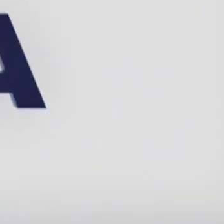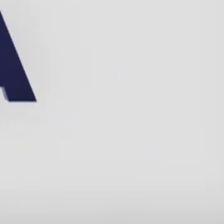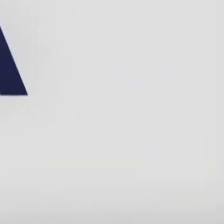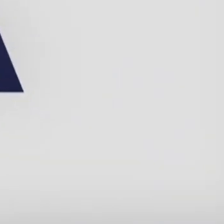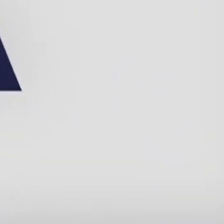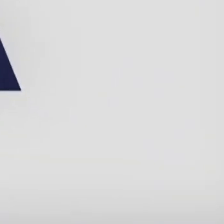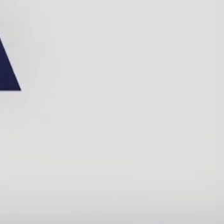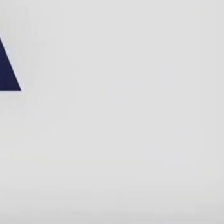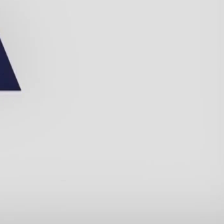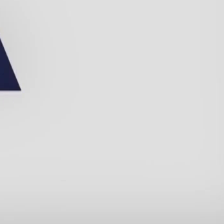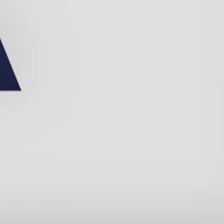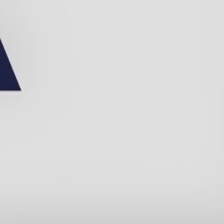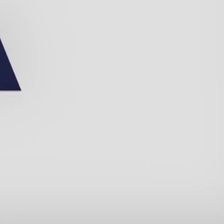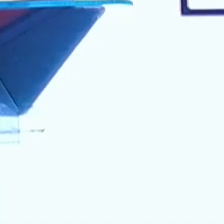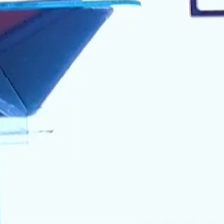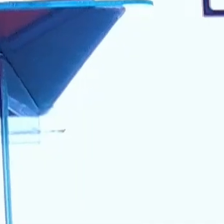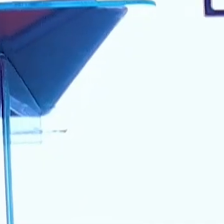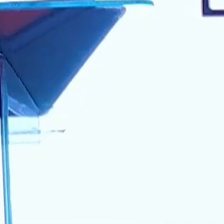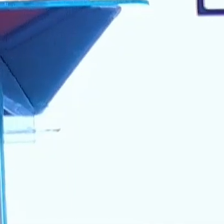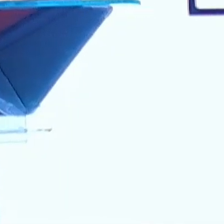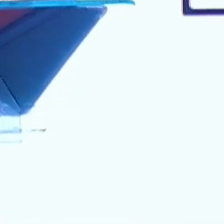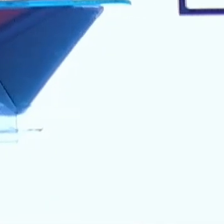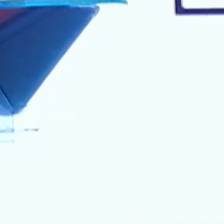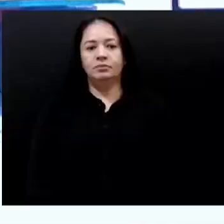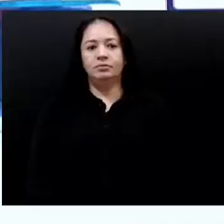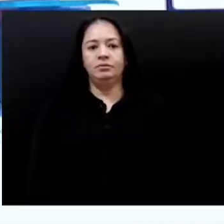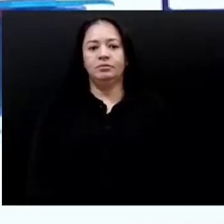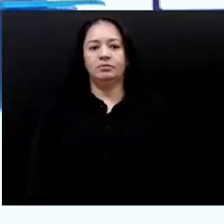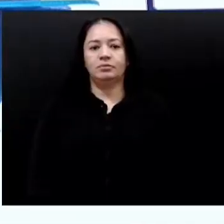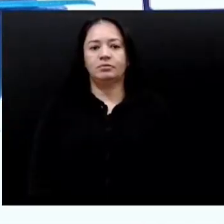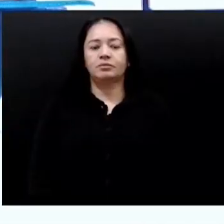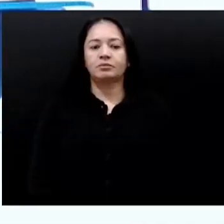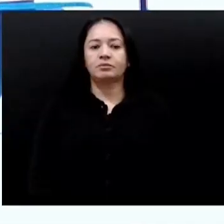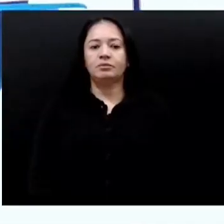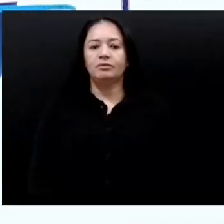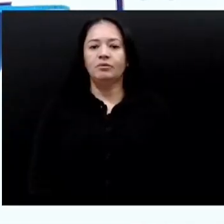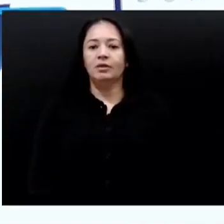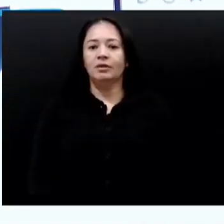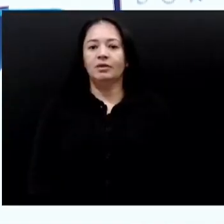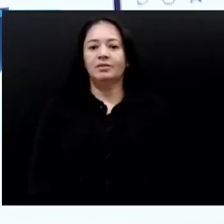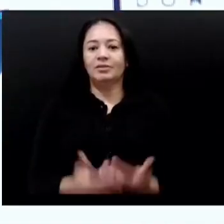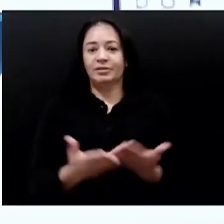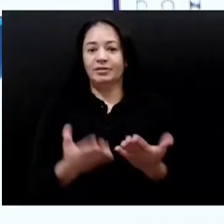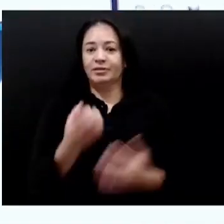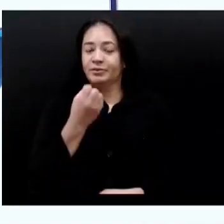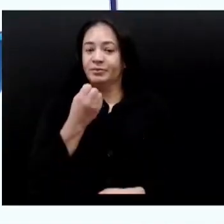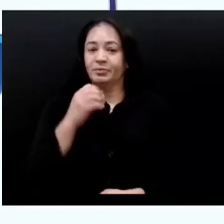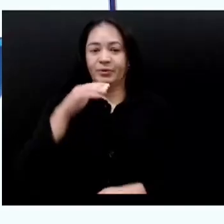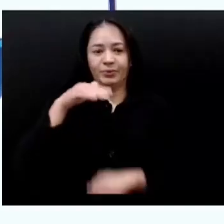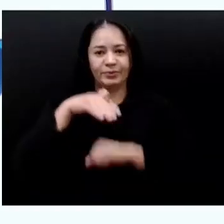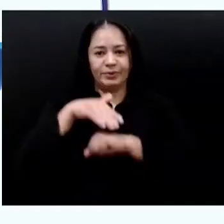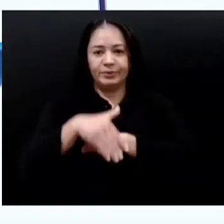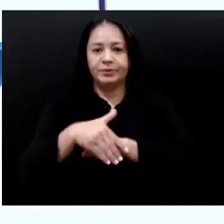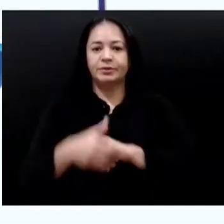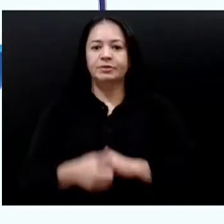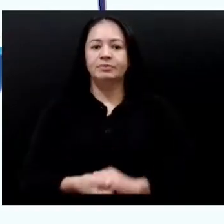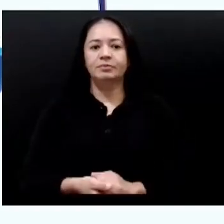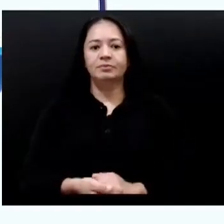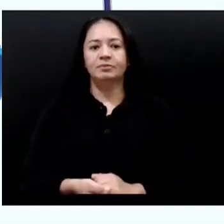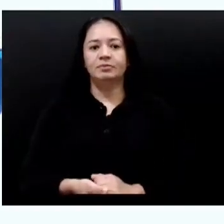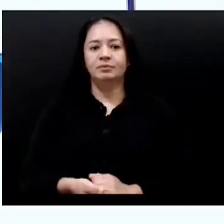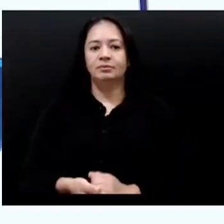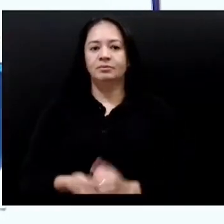TV Câmara, Campinas. Senhoras e senhores, boa noite. Iniciamos neste instante